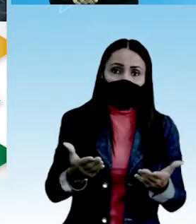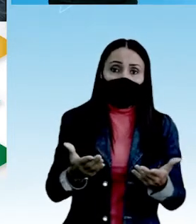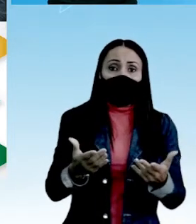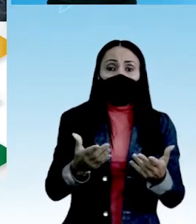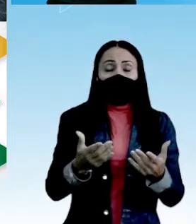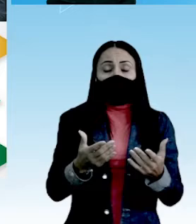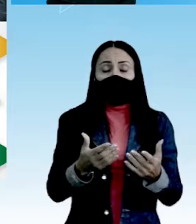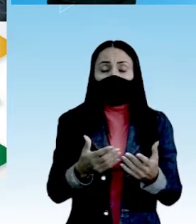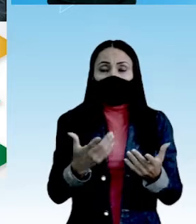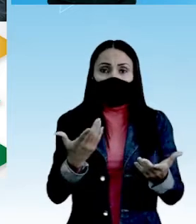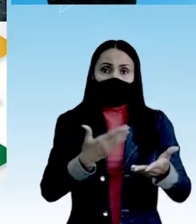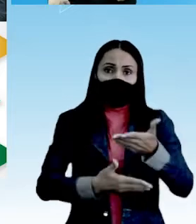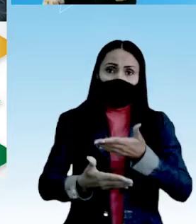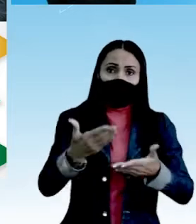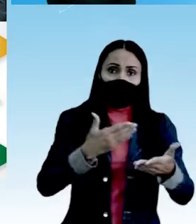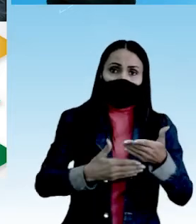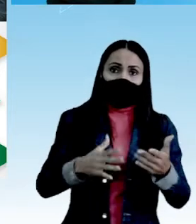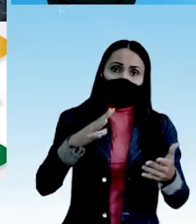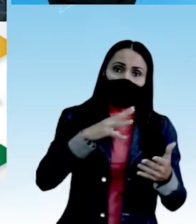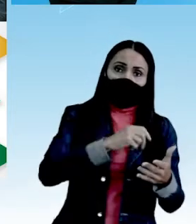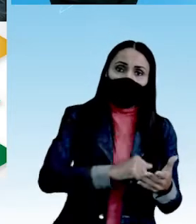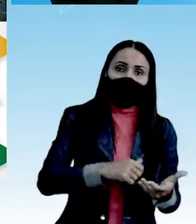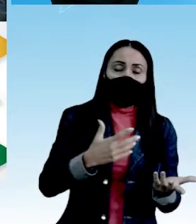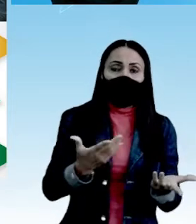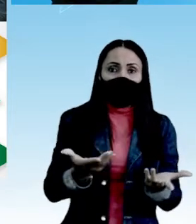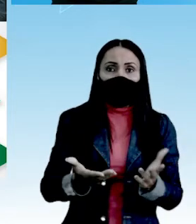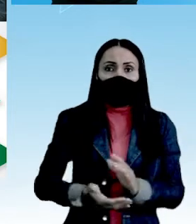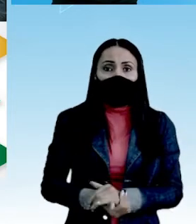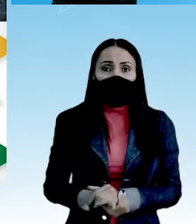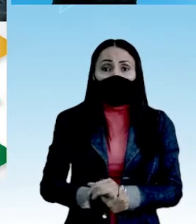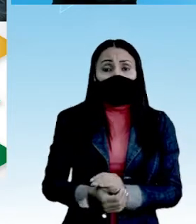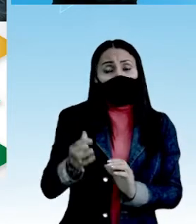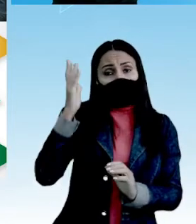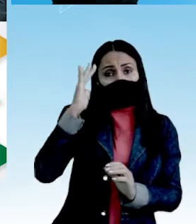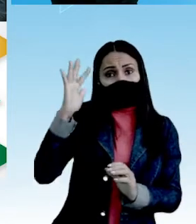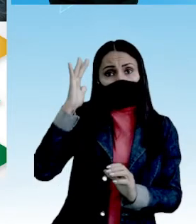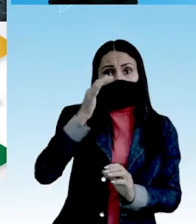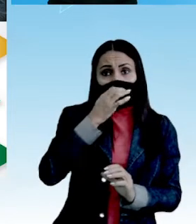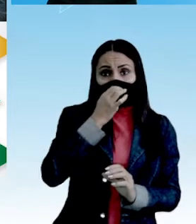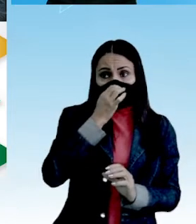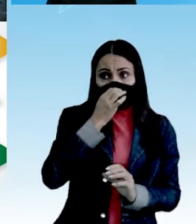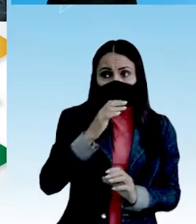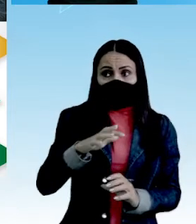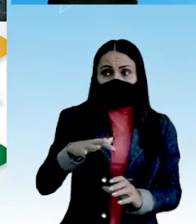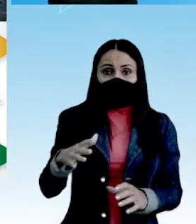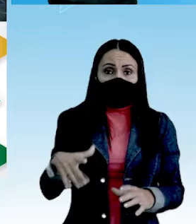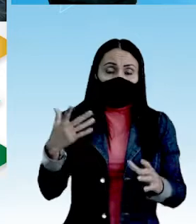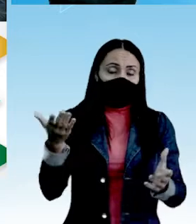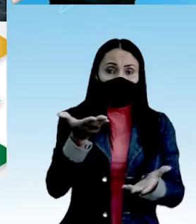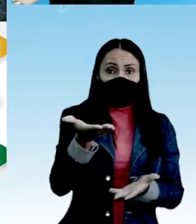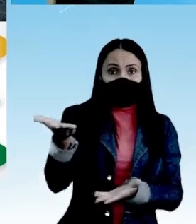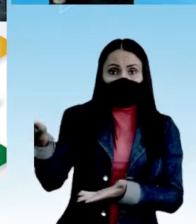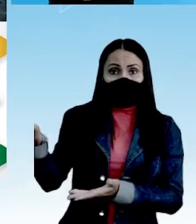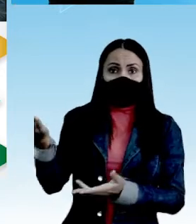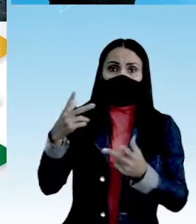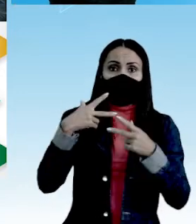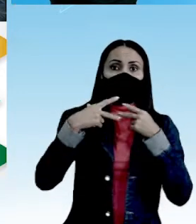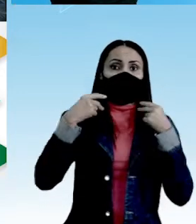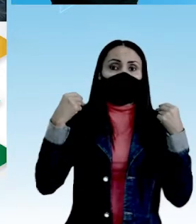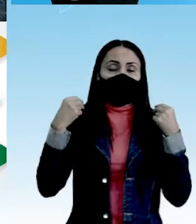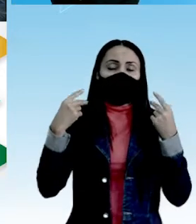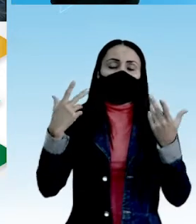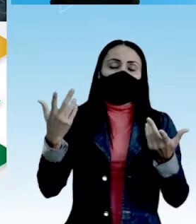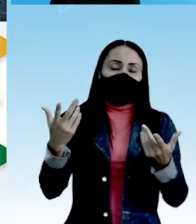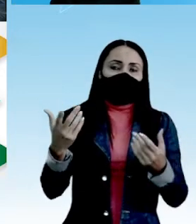amorosa, uma família que não se separasse. Então, era o sonho dela, né? E uma vez, até uma entrevista, ela falou que o sonho dela era ser garçonete e tal. Ela nunca